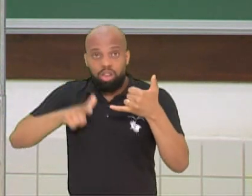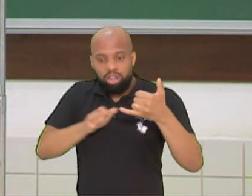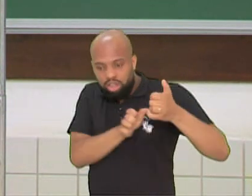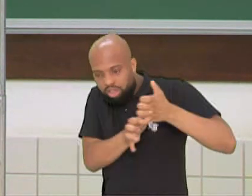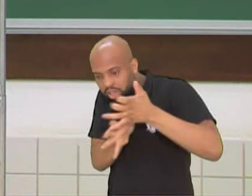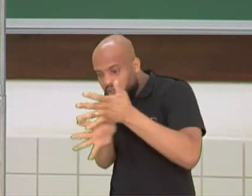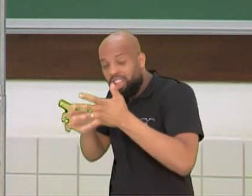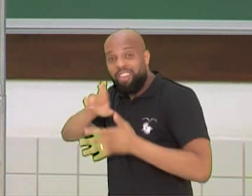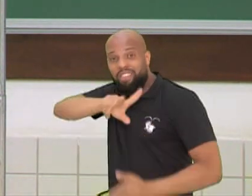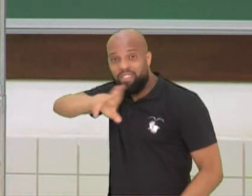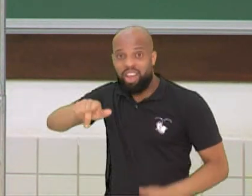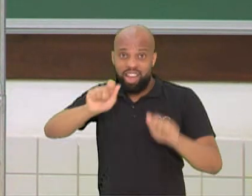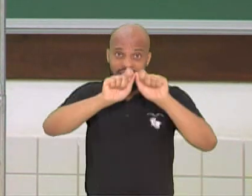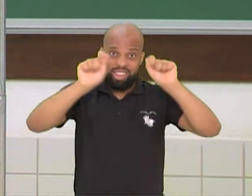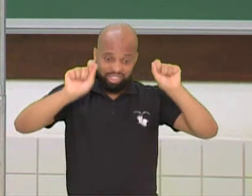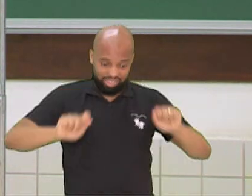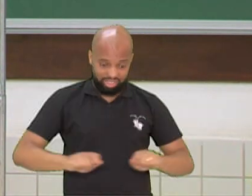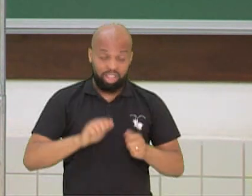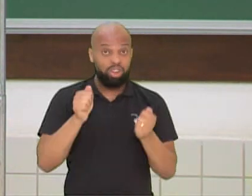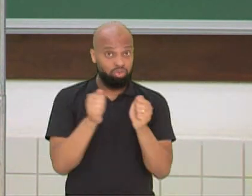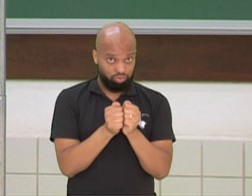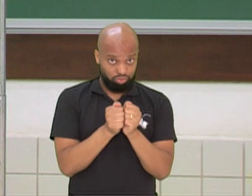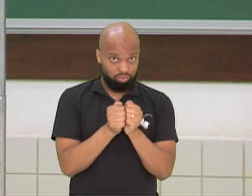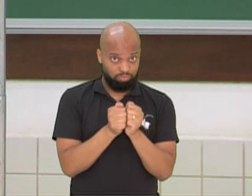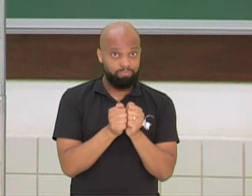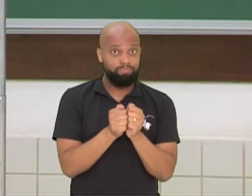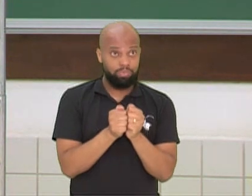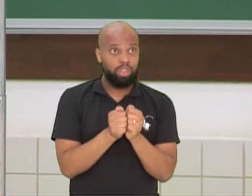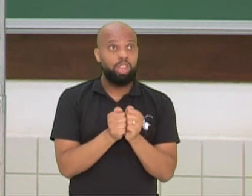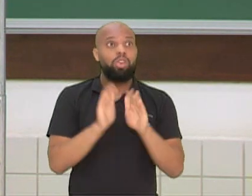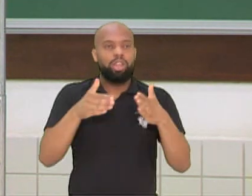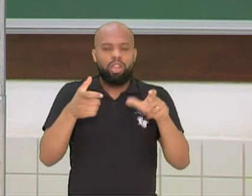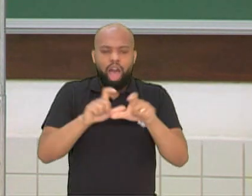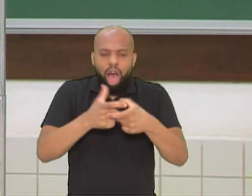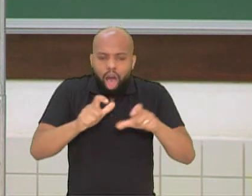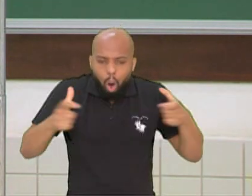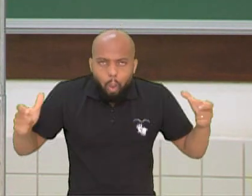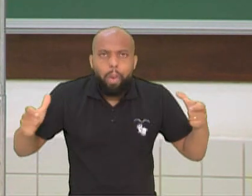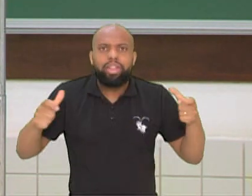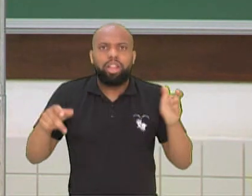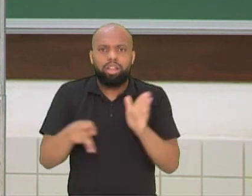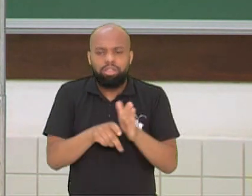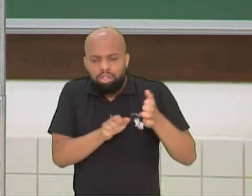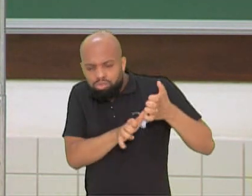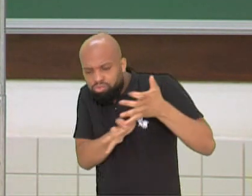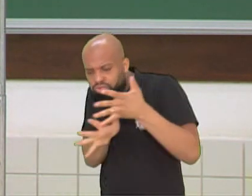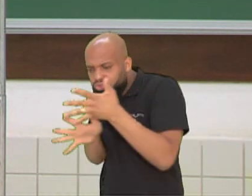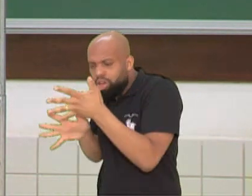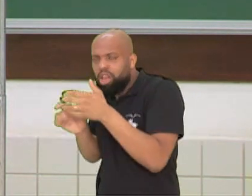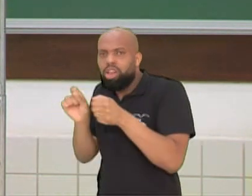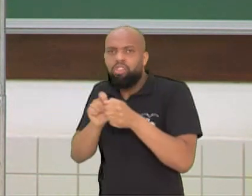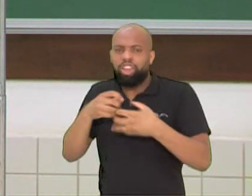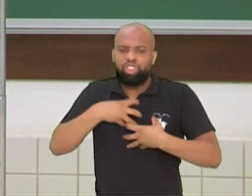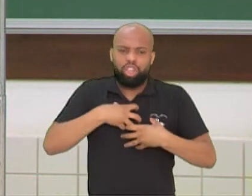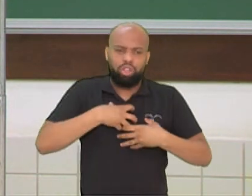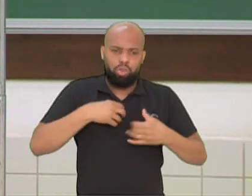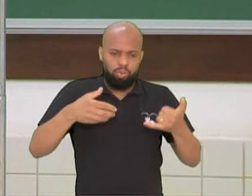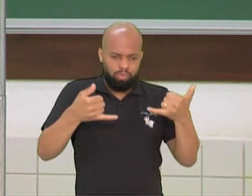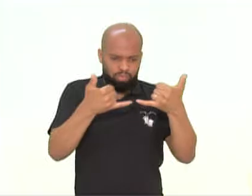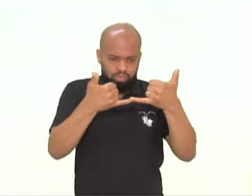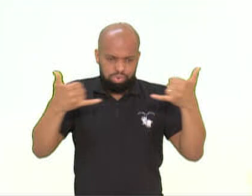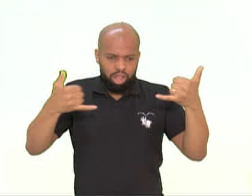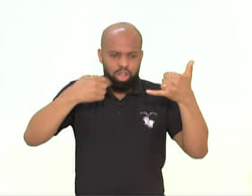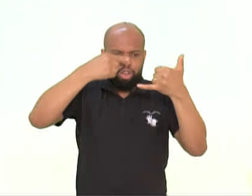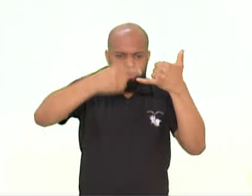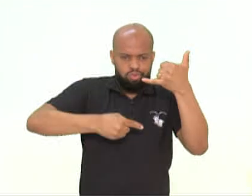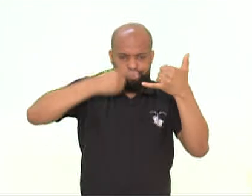ao mesmo tempo. Ok? Então, veja só. Para ampliar o fluxo magnético com o condutor, dispõe-se um fio condutor em forma de anel, espira, né? Então,